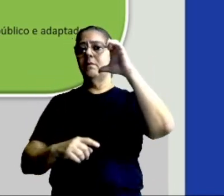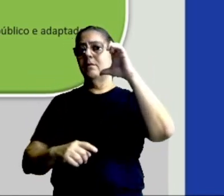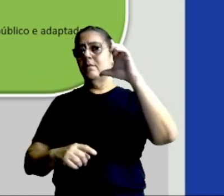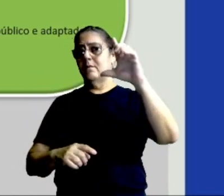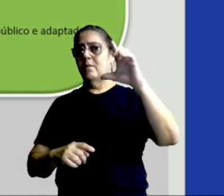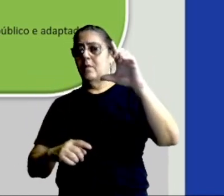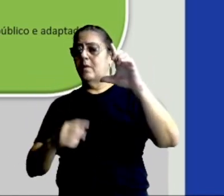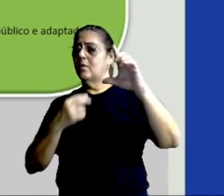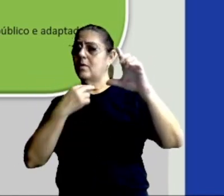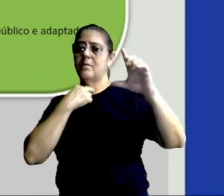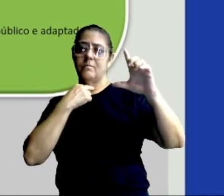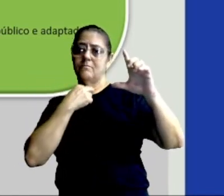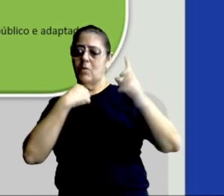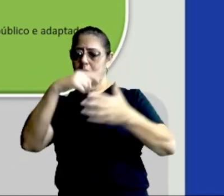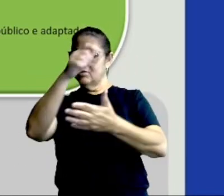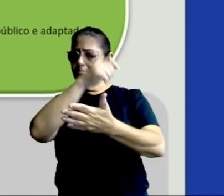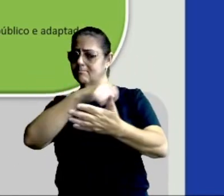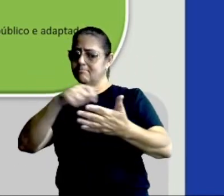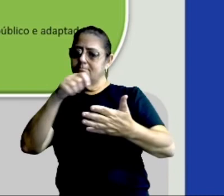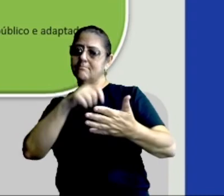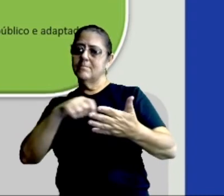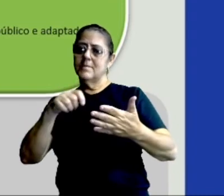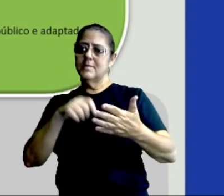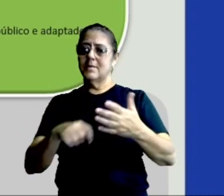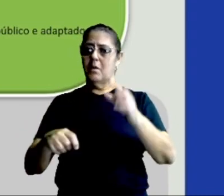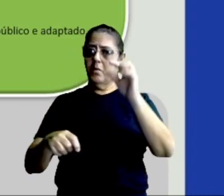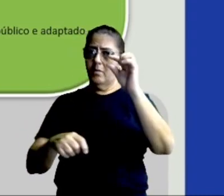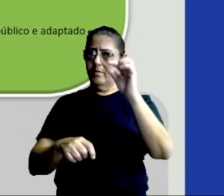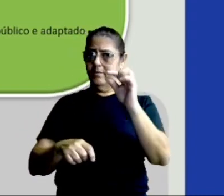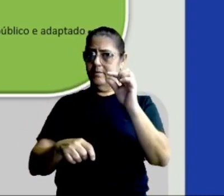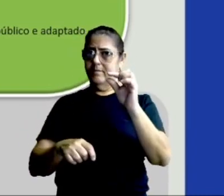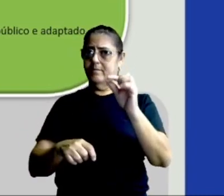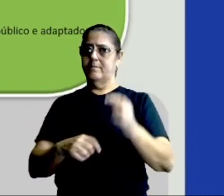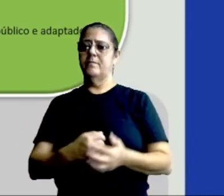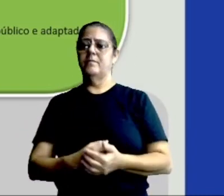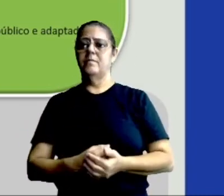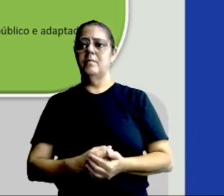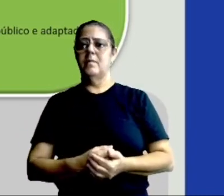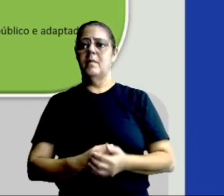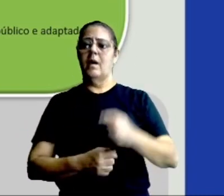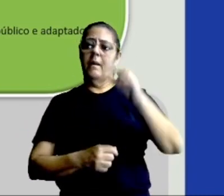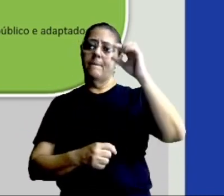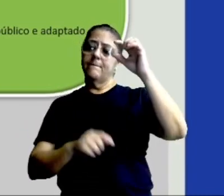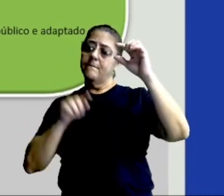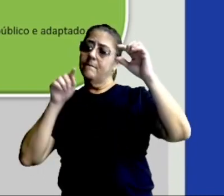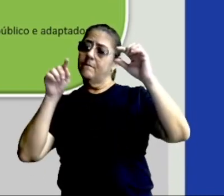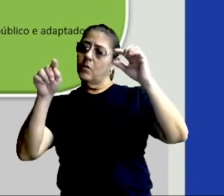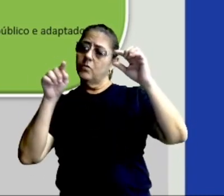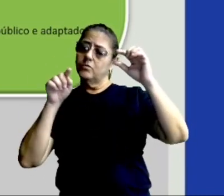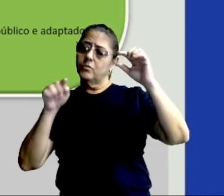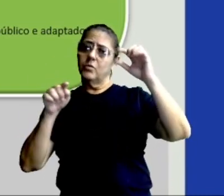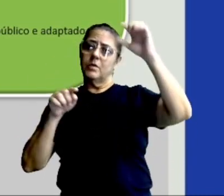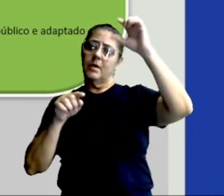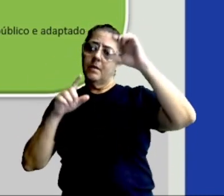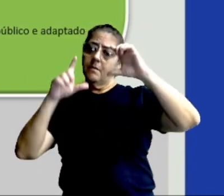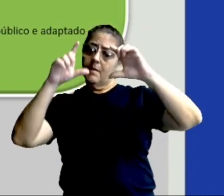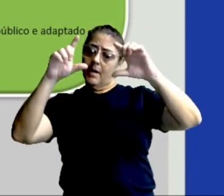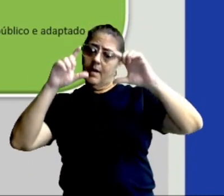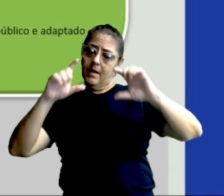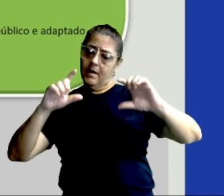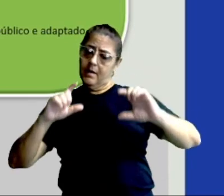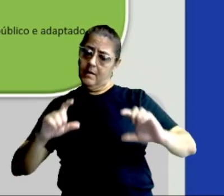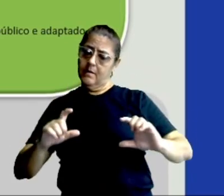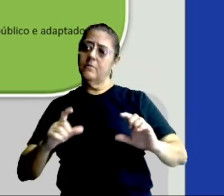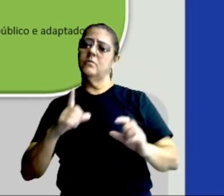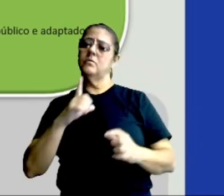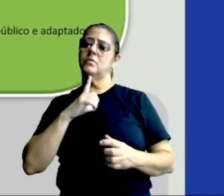não se começa um texto ou um parágrafo com letra minúscula cada ponto aí cada parágrafo a